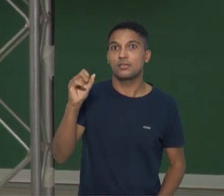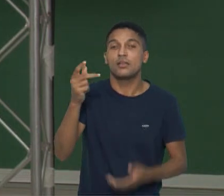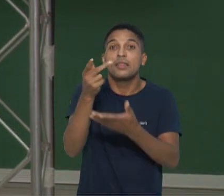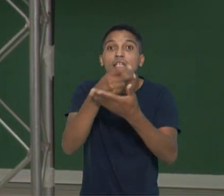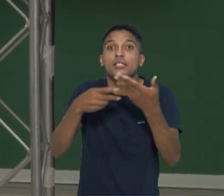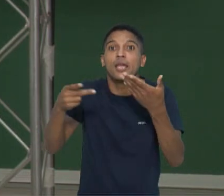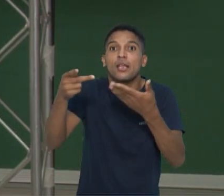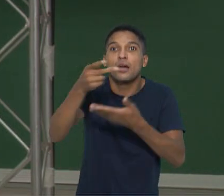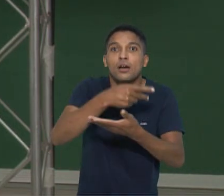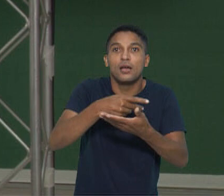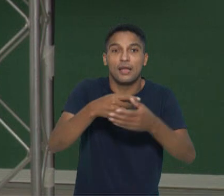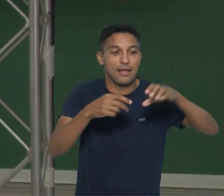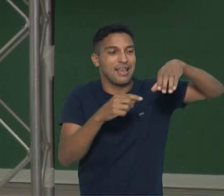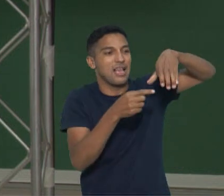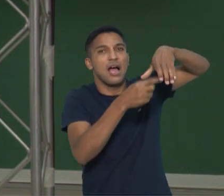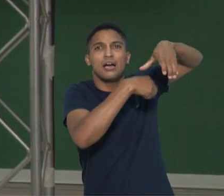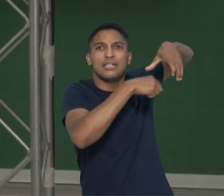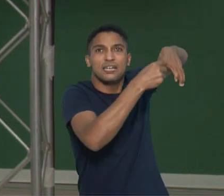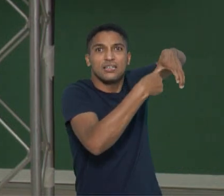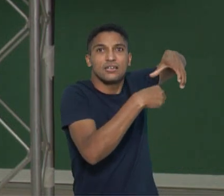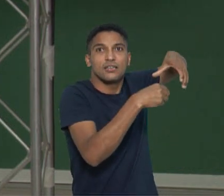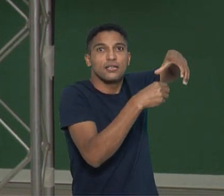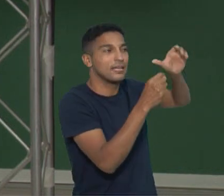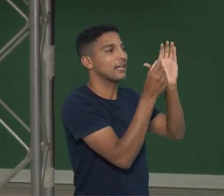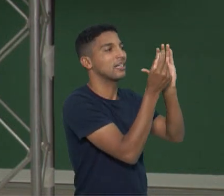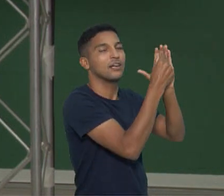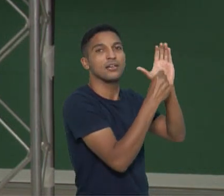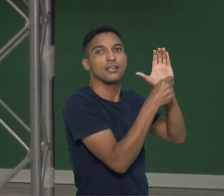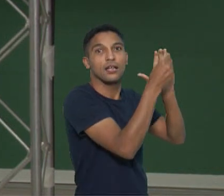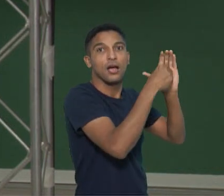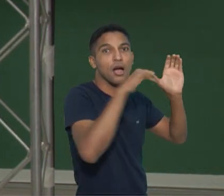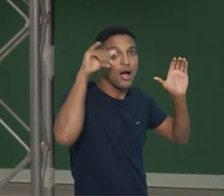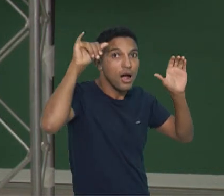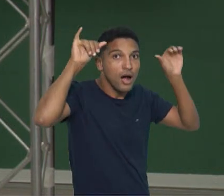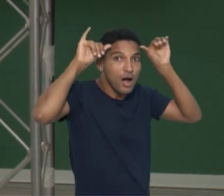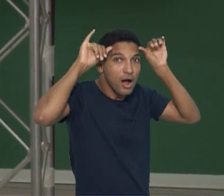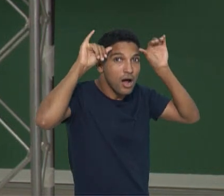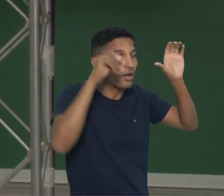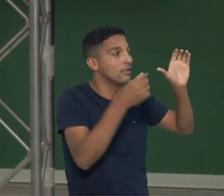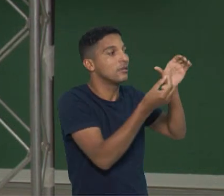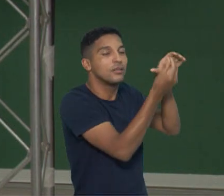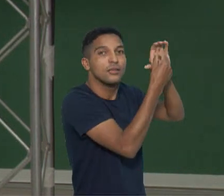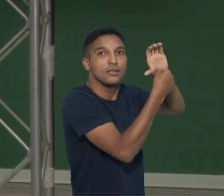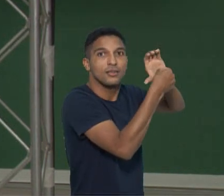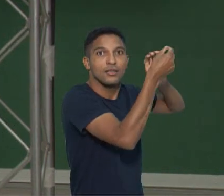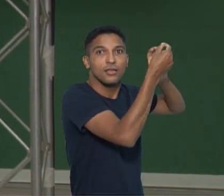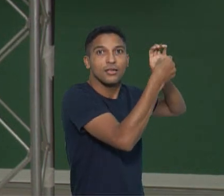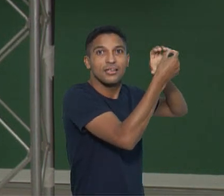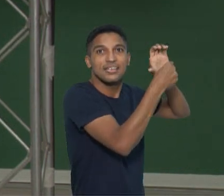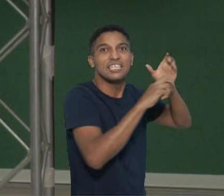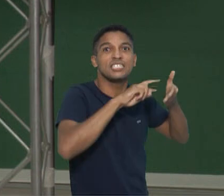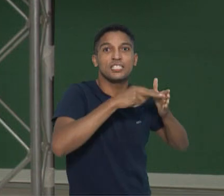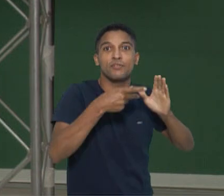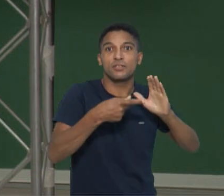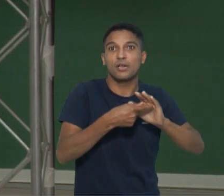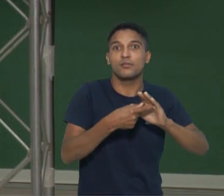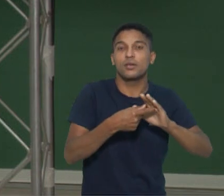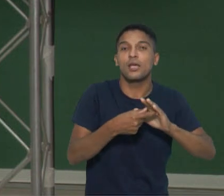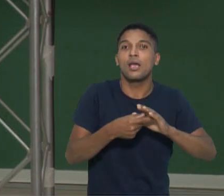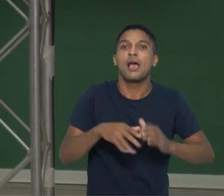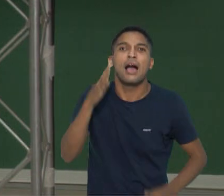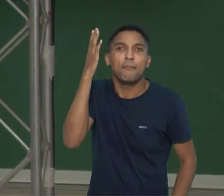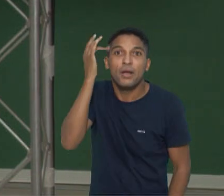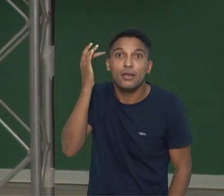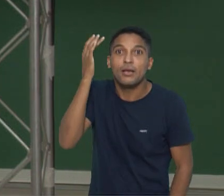desenho, né, nas paredes das cavernas, eles estariam apreendendo o animal. Né? Então, um processo de magia na